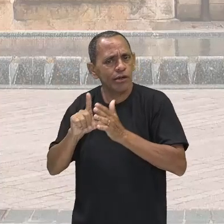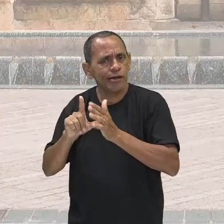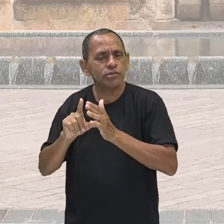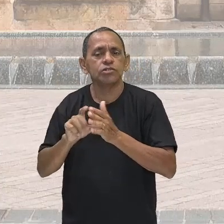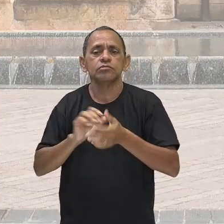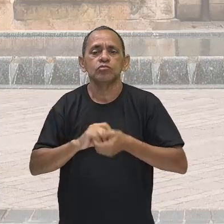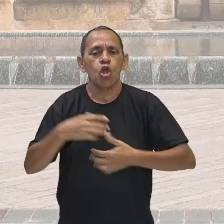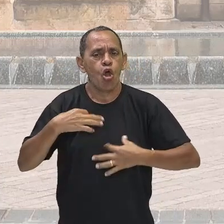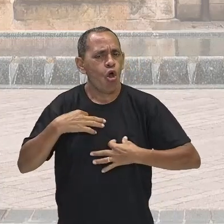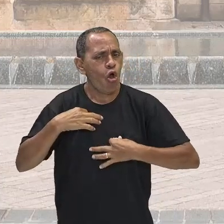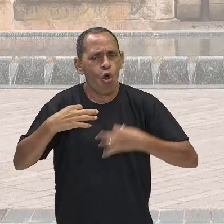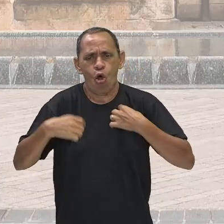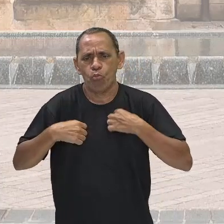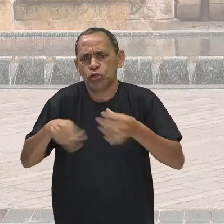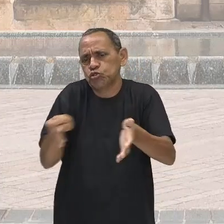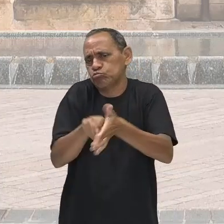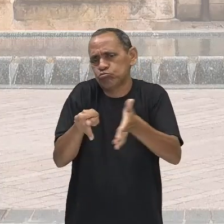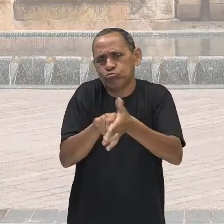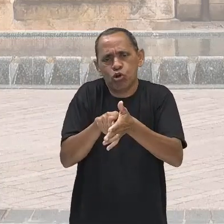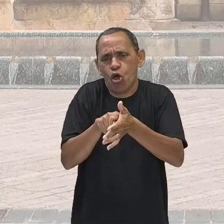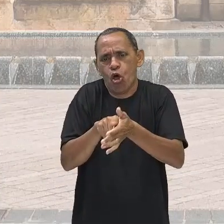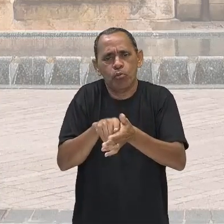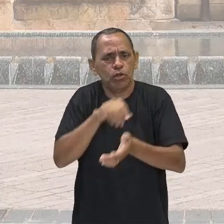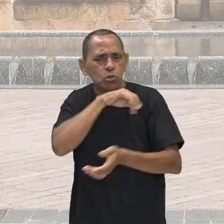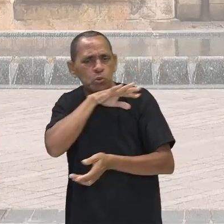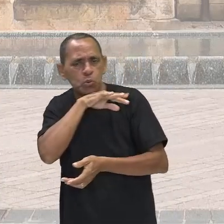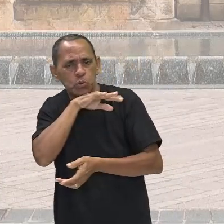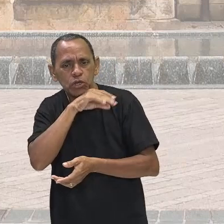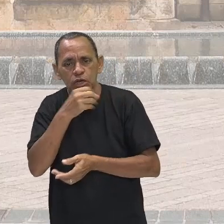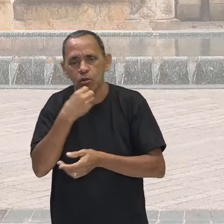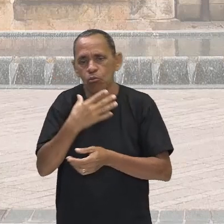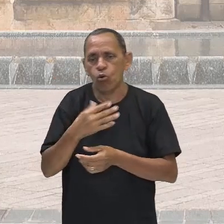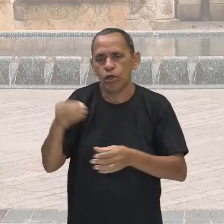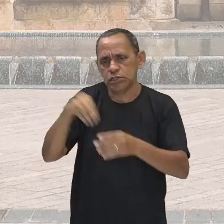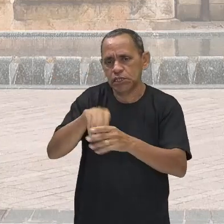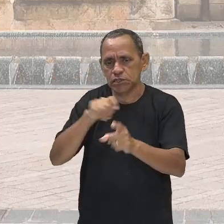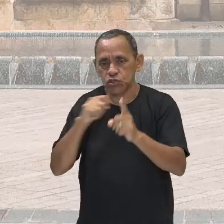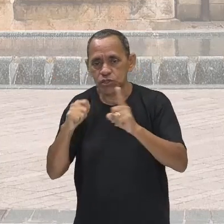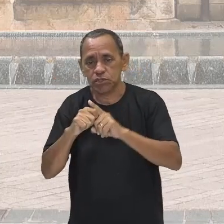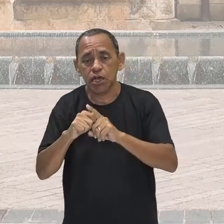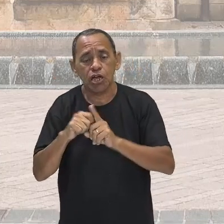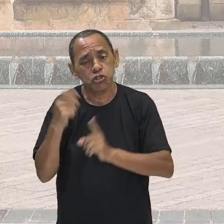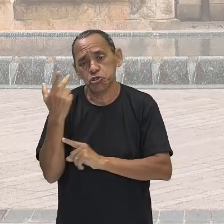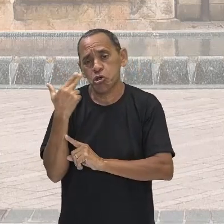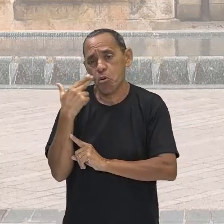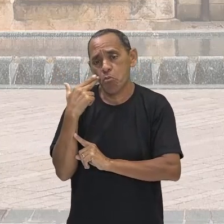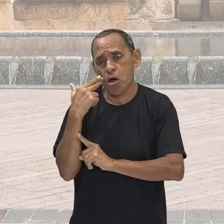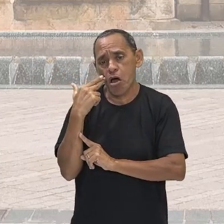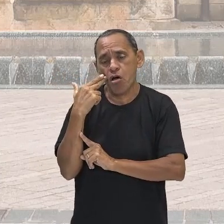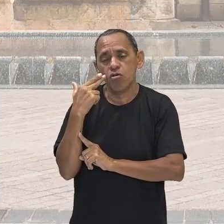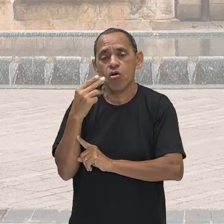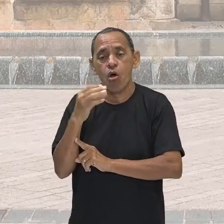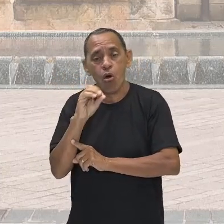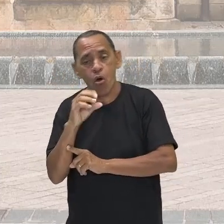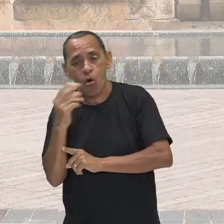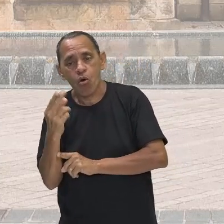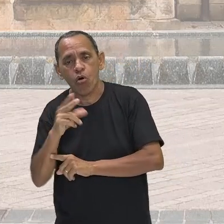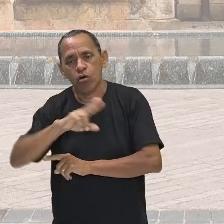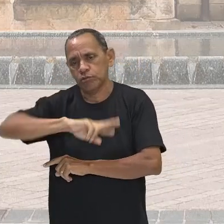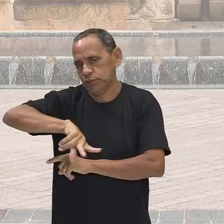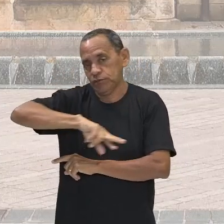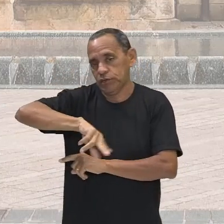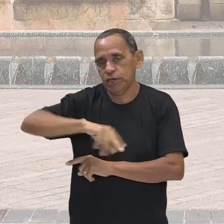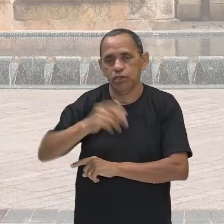inadequadas para uma ou outra sociedade, pode ser normal e pode ser anormal. Então, a